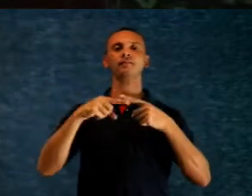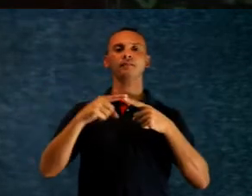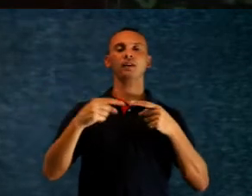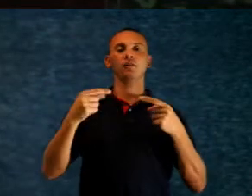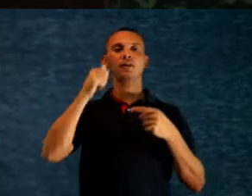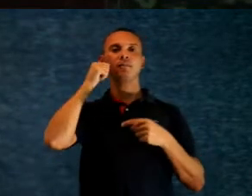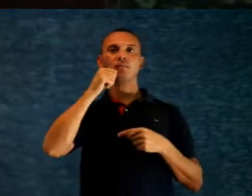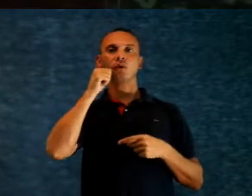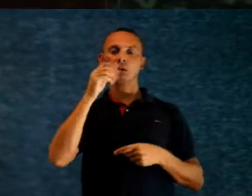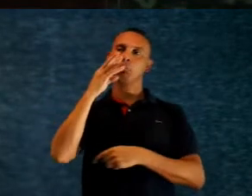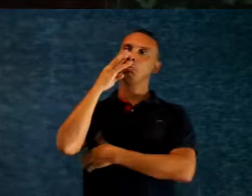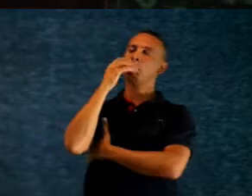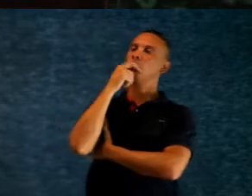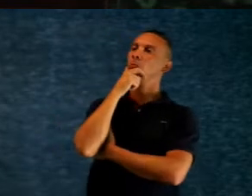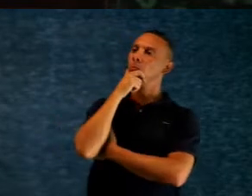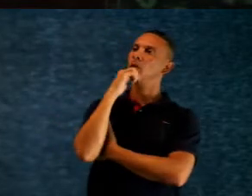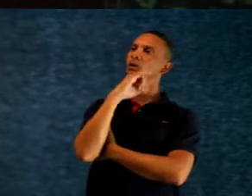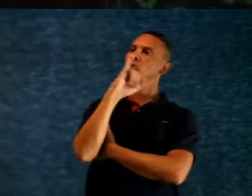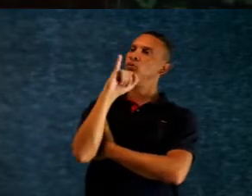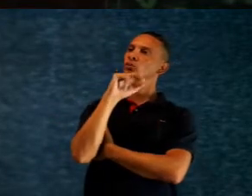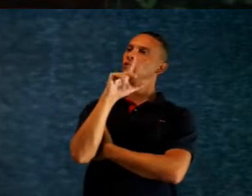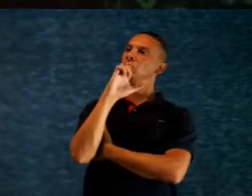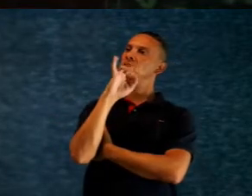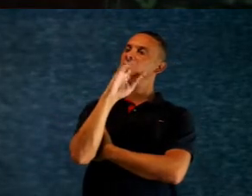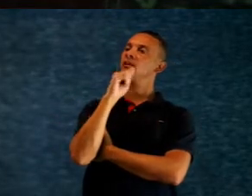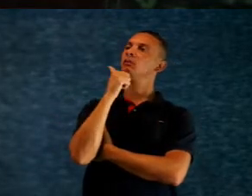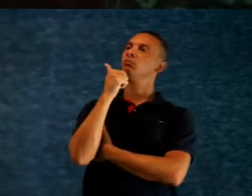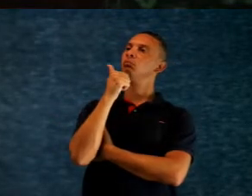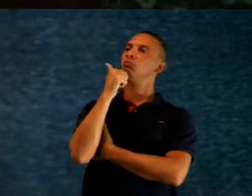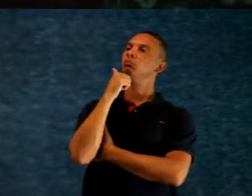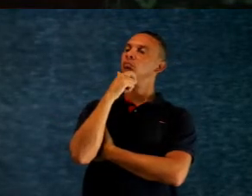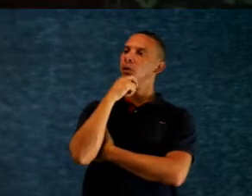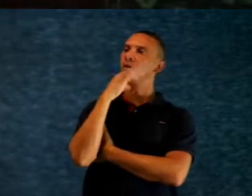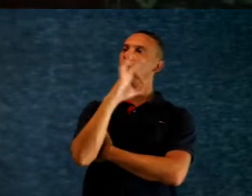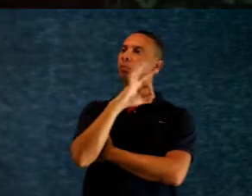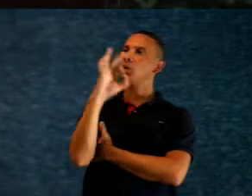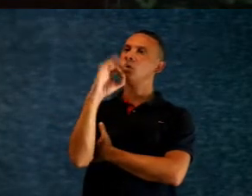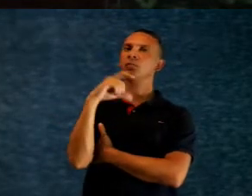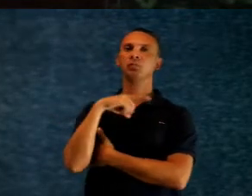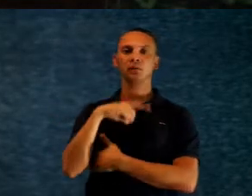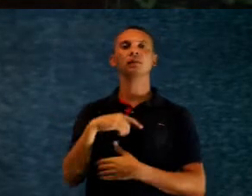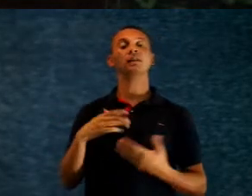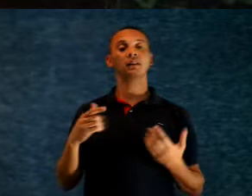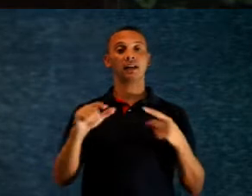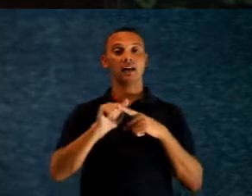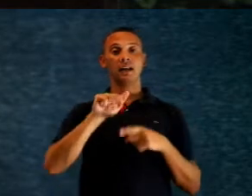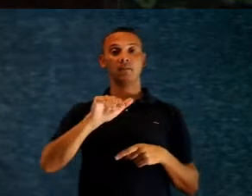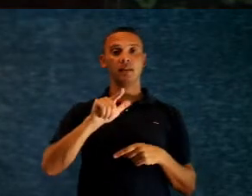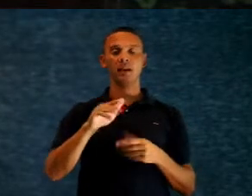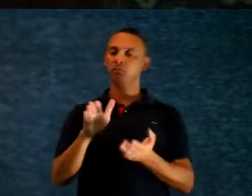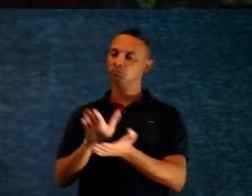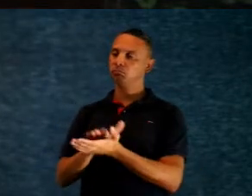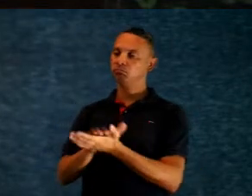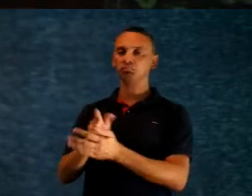mulher admirável, a uma escritora brilhante, que foi Maria Julieta Drummond de Andrade. A Maria